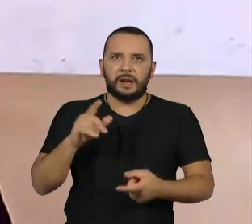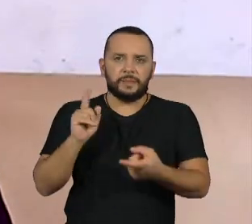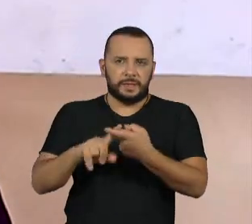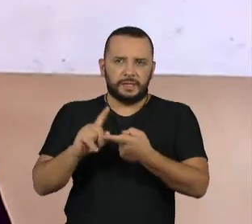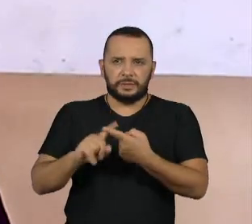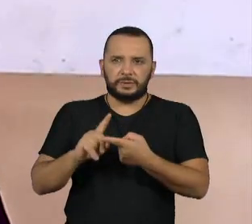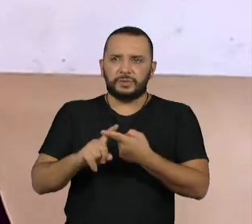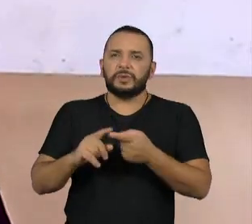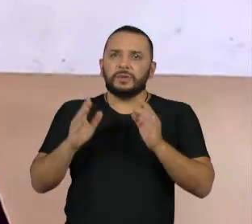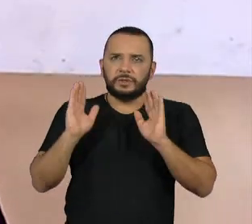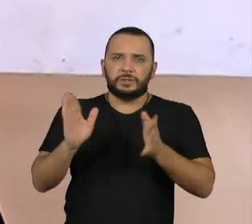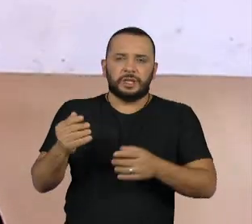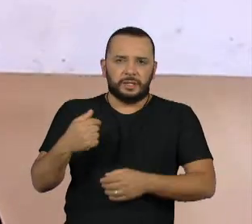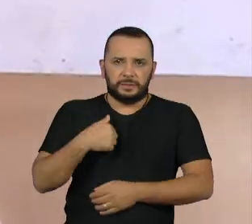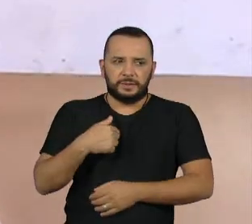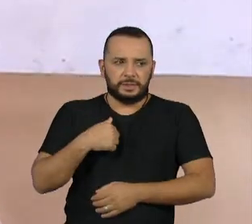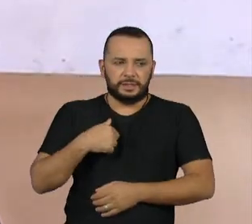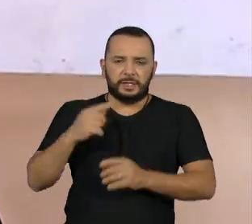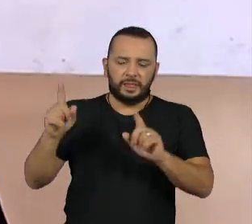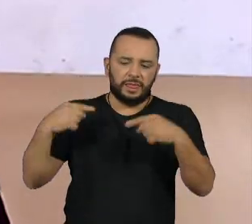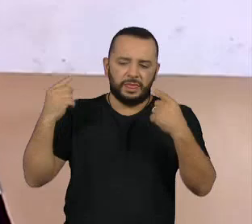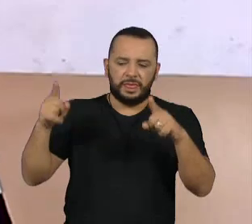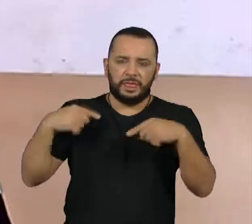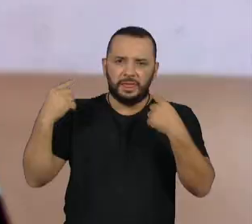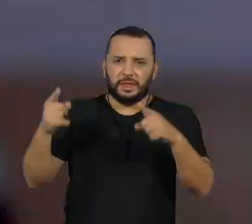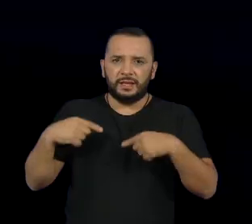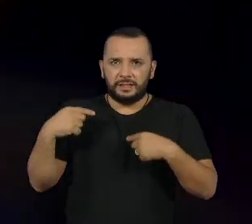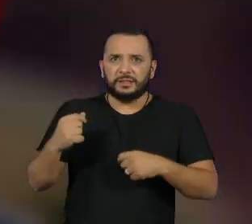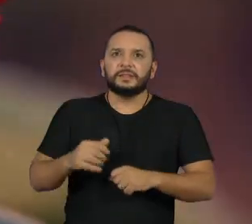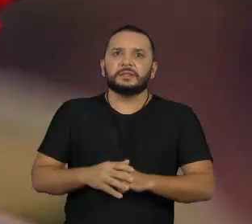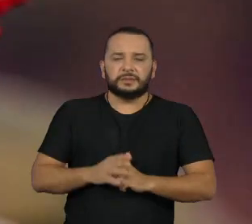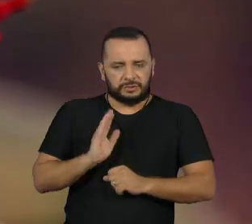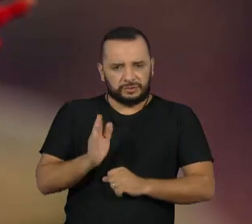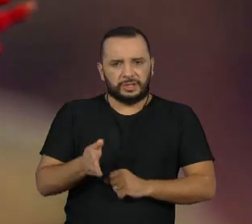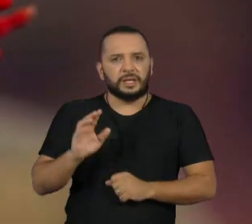5 ameaças, fora a ameaça de companheiro.